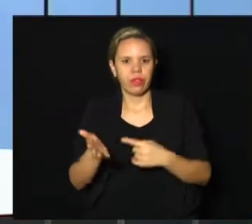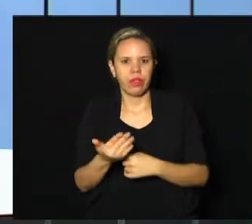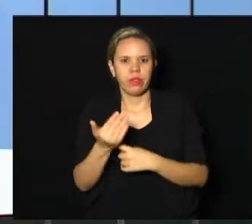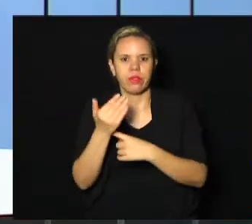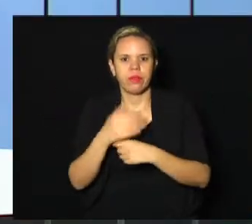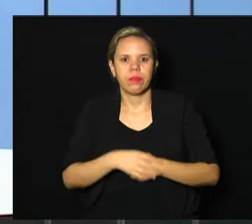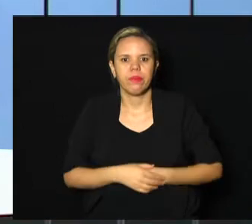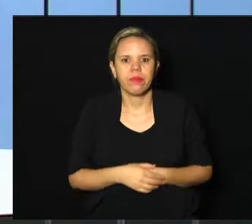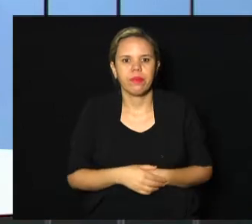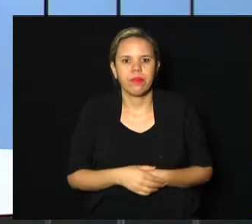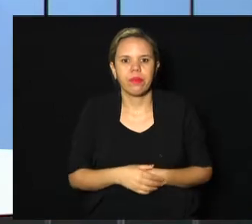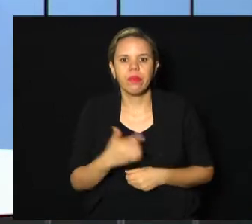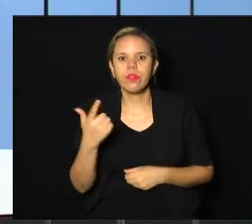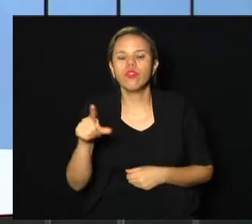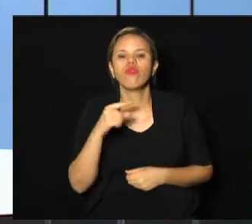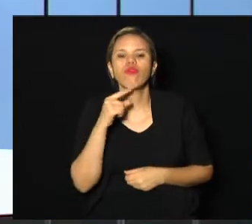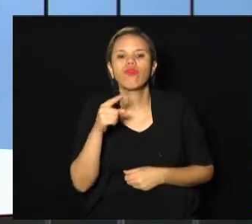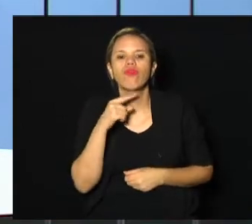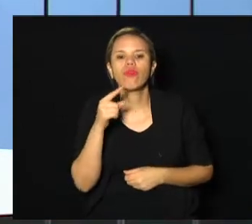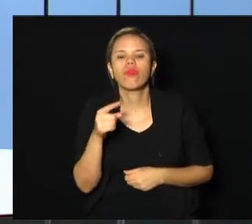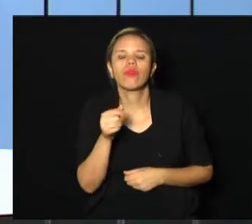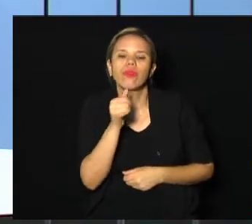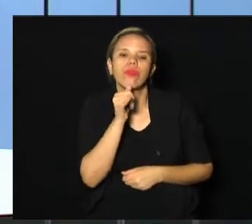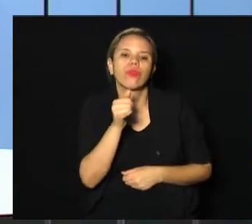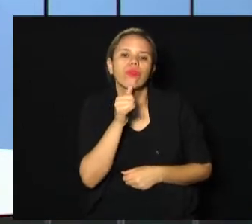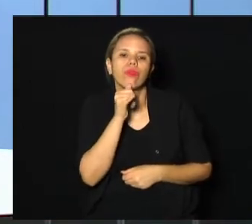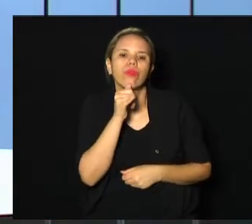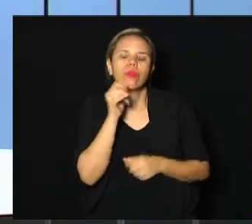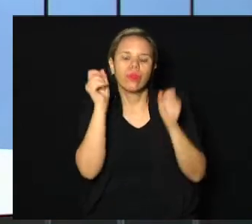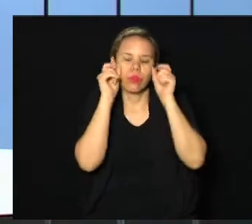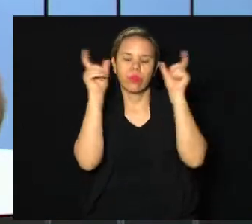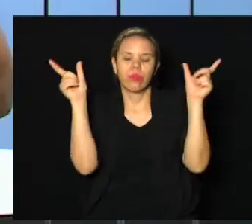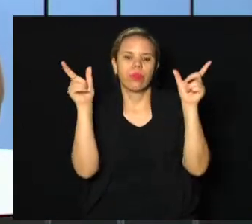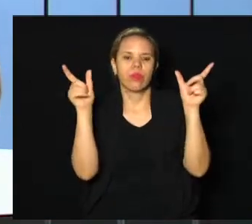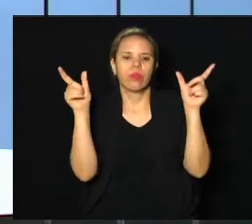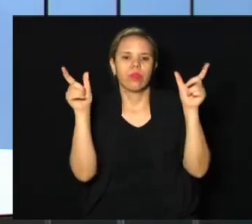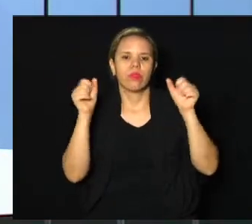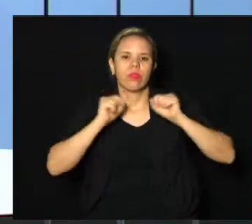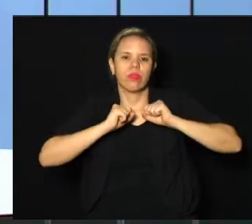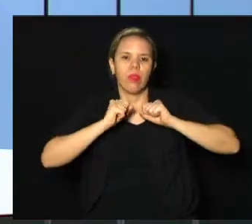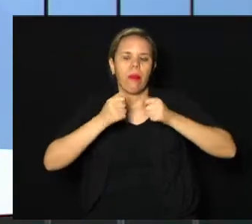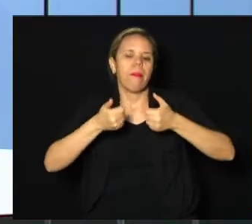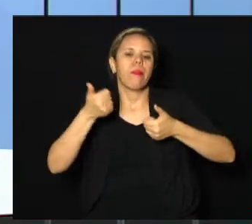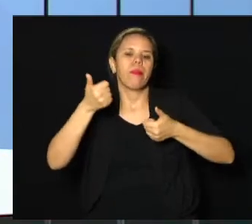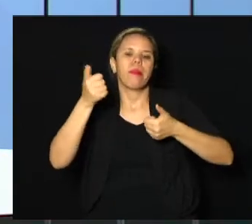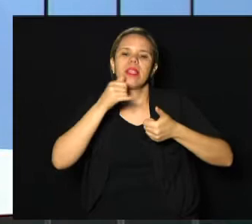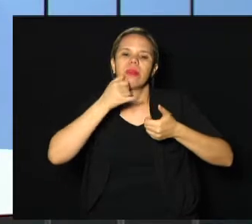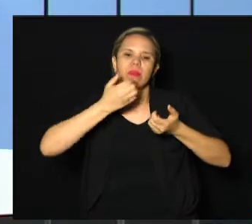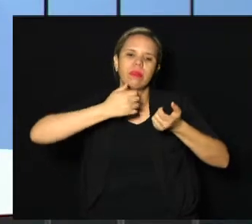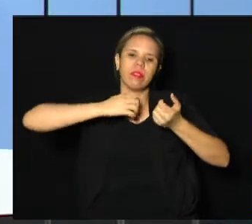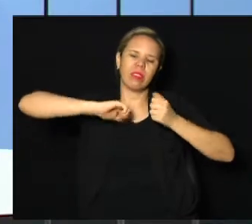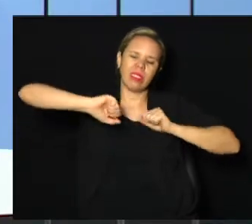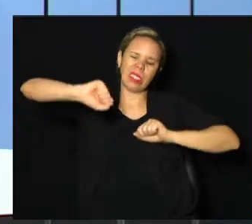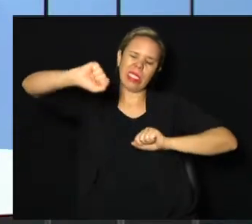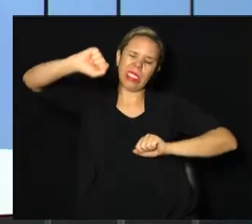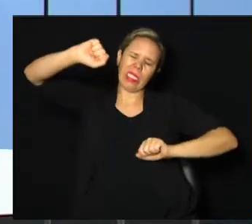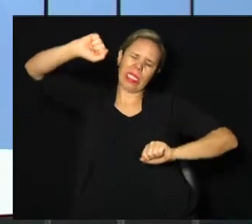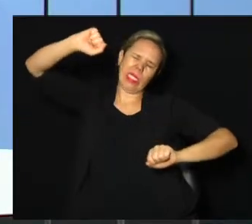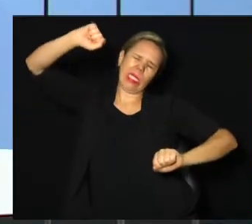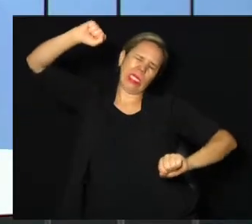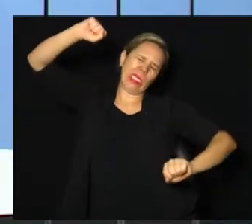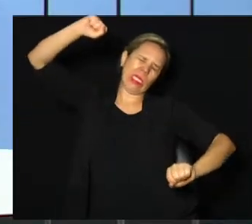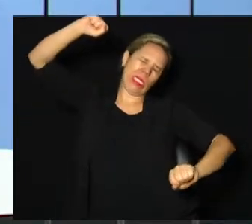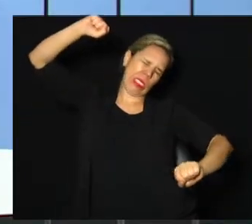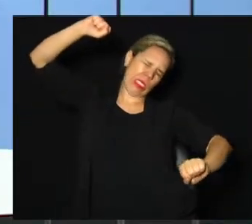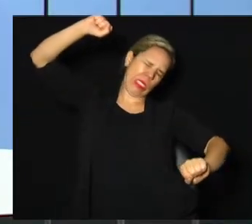tecnologia. Doutor, uma outra dúvida é, por exemplo, quando a gente acorda, é bom dar aquela esticada? Eu vejo muitas pessoas fazendo isso,